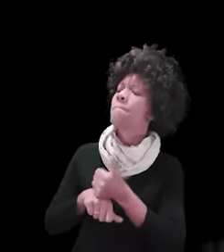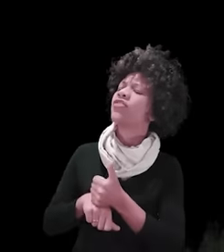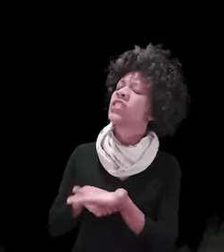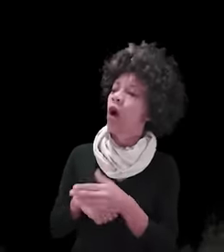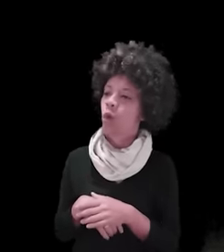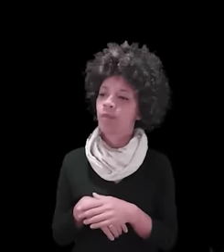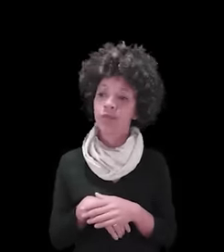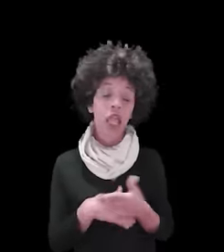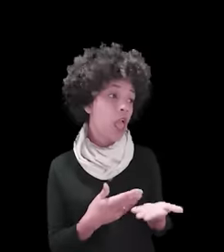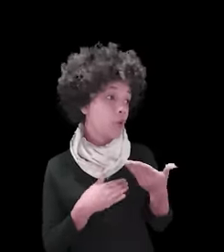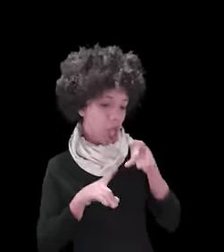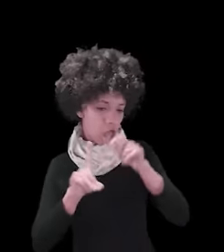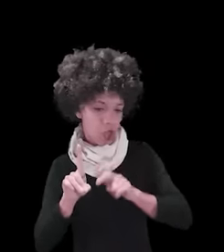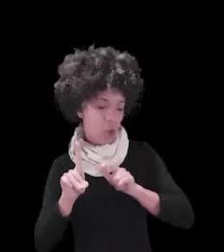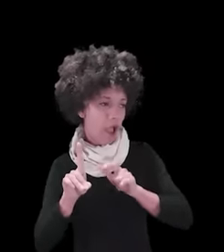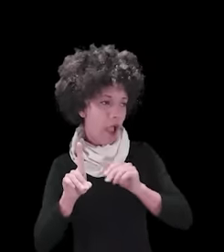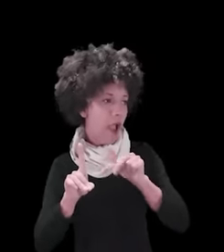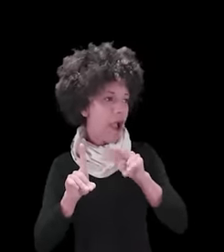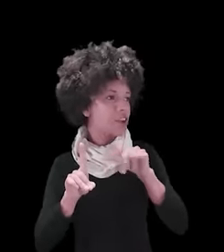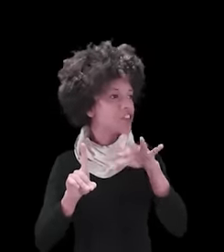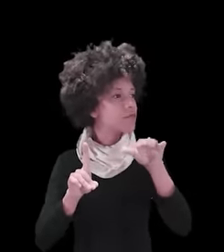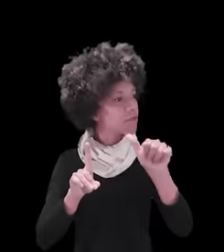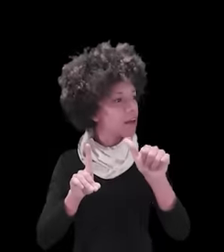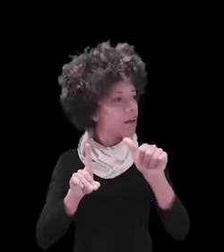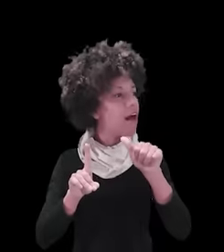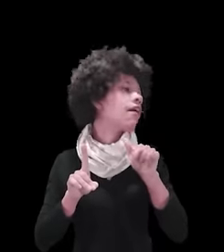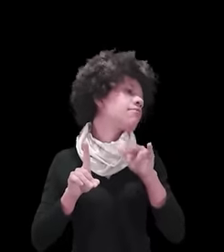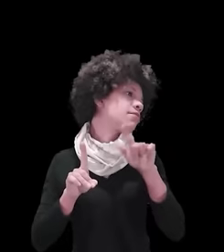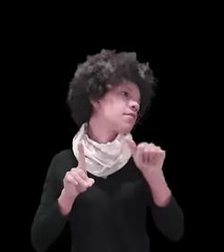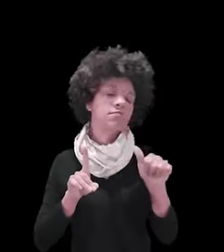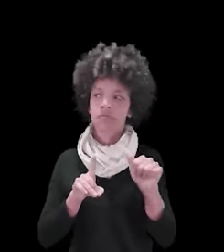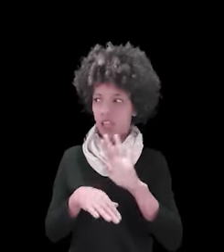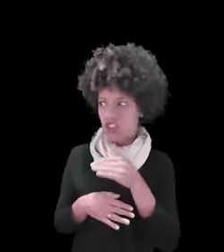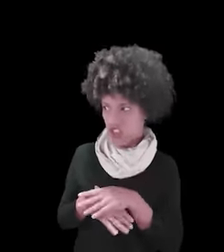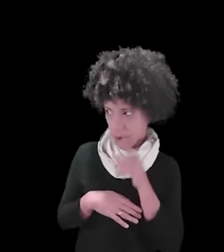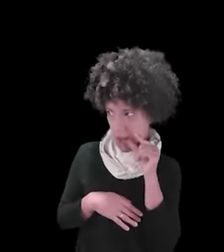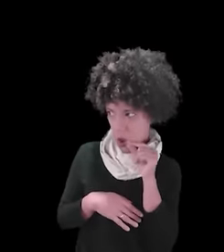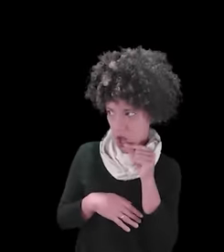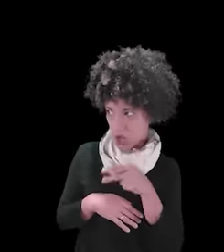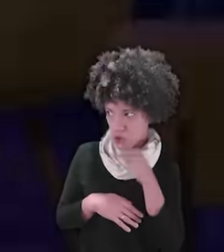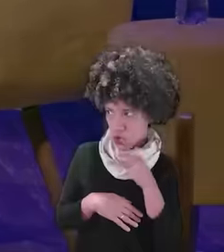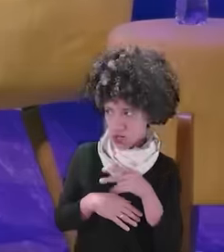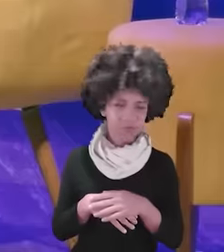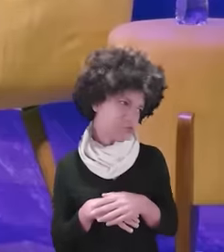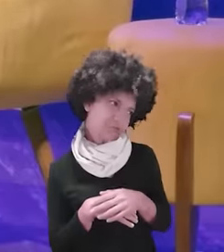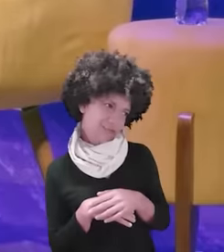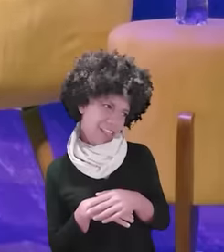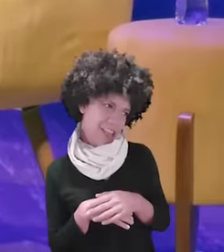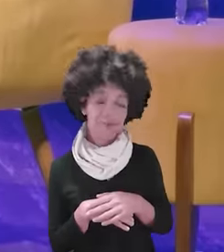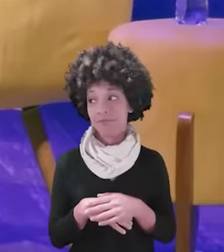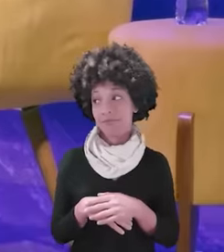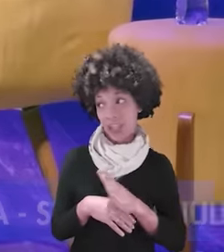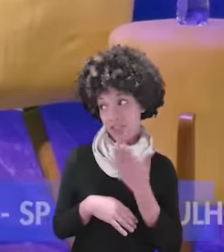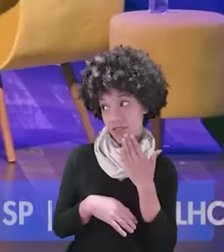Rafaela eu quero ser atriz na bacana nós já fuma maconha sabe que tem